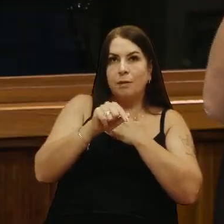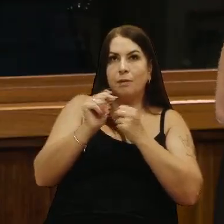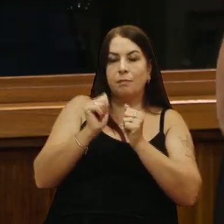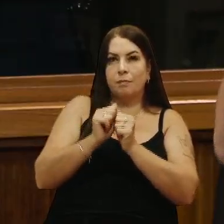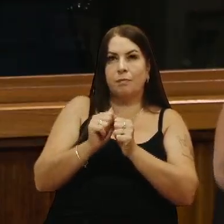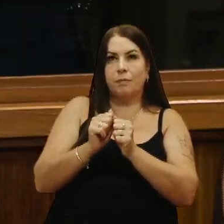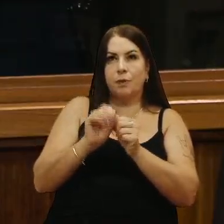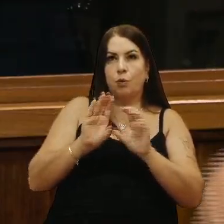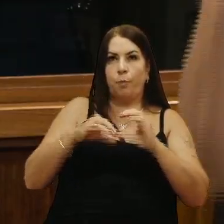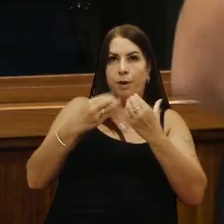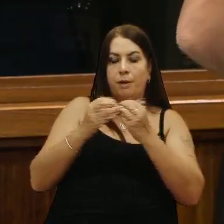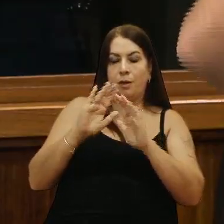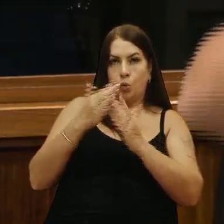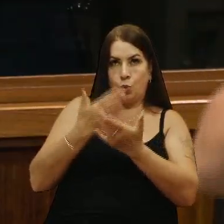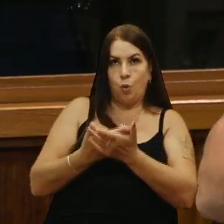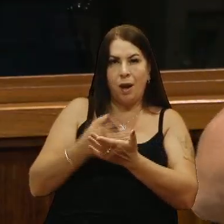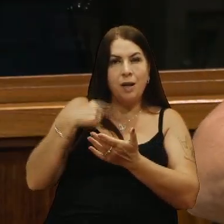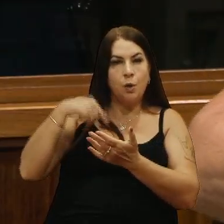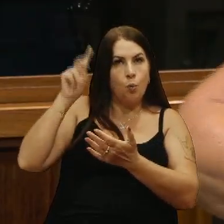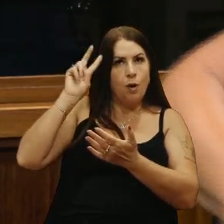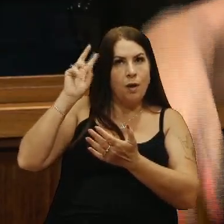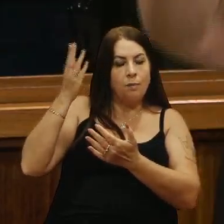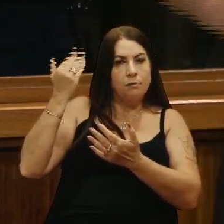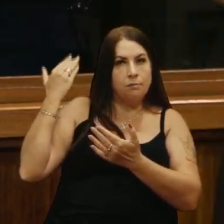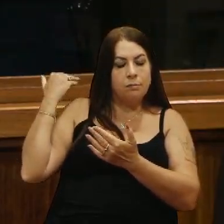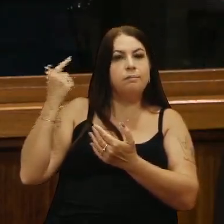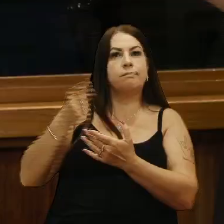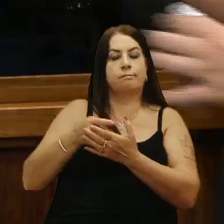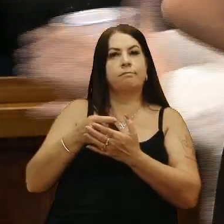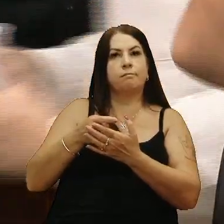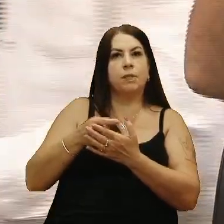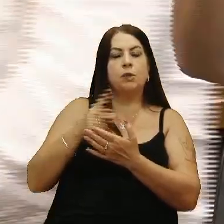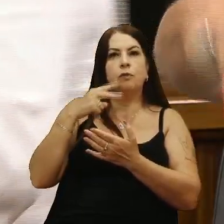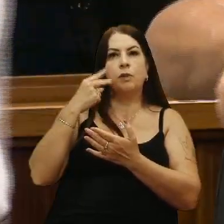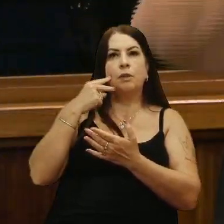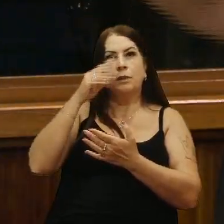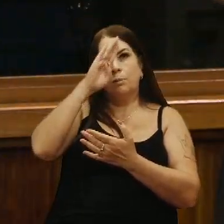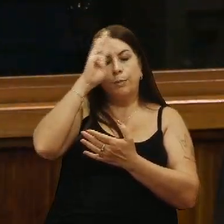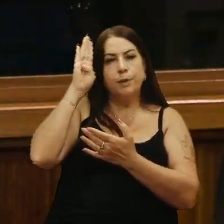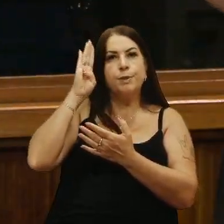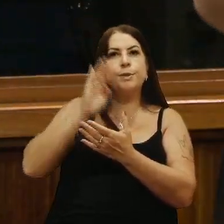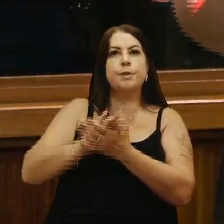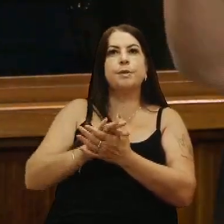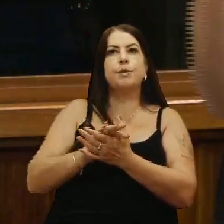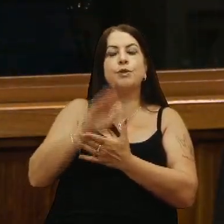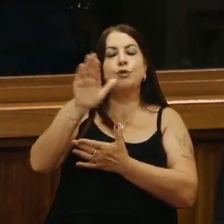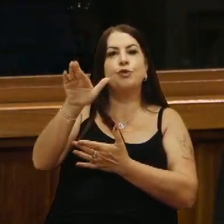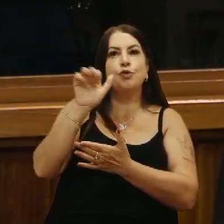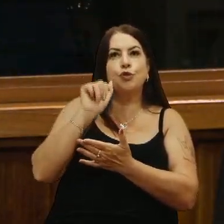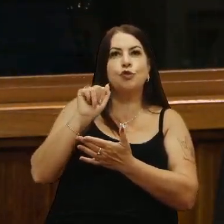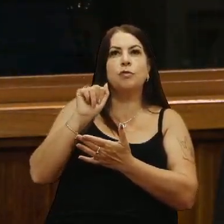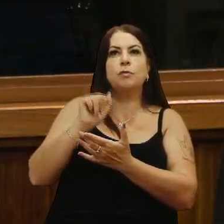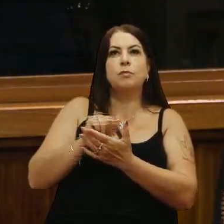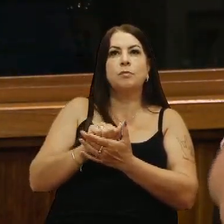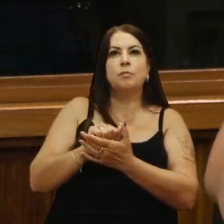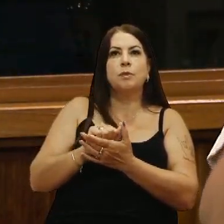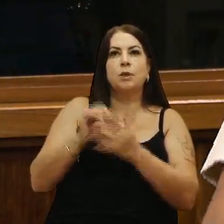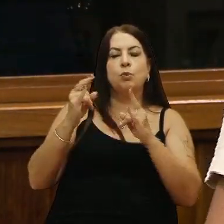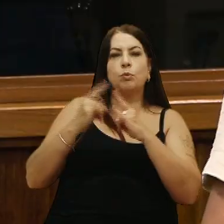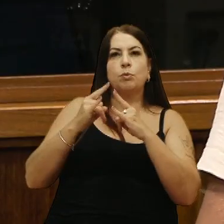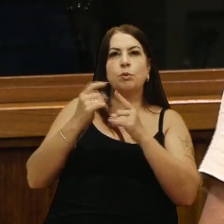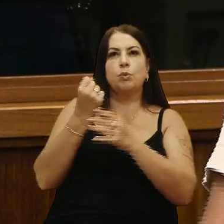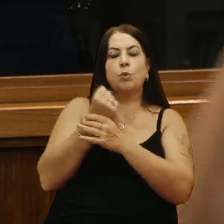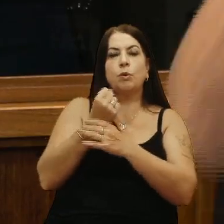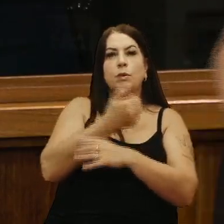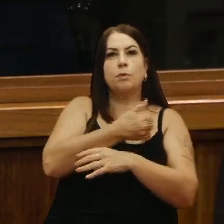a comunidade escolar, porque eu lembro que naquela época o vereador Bressan chamou os órgãos da